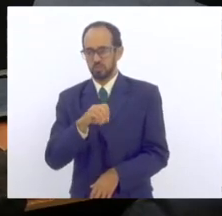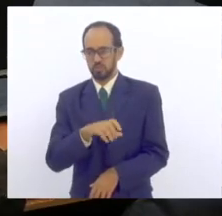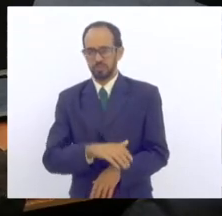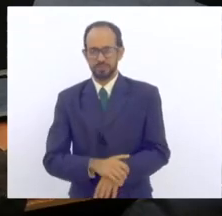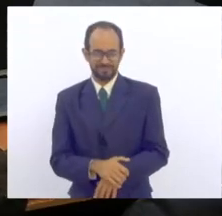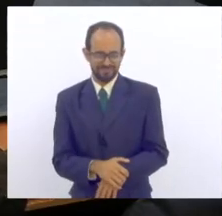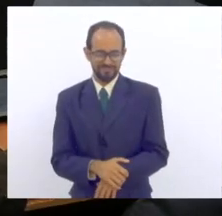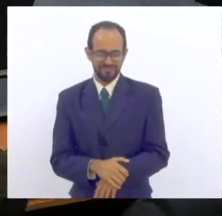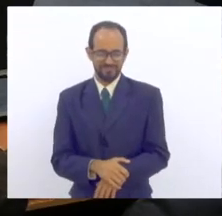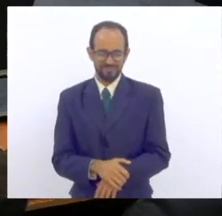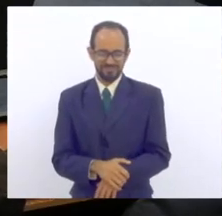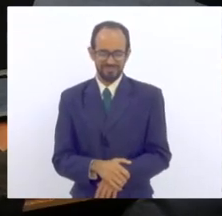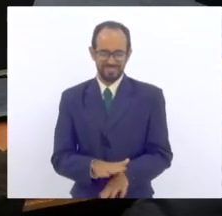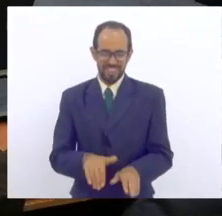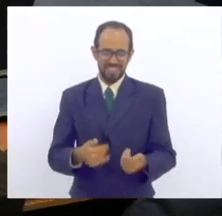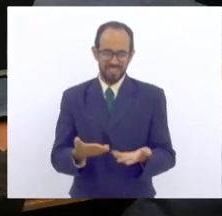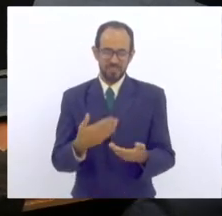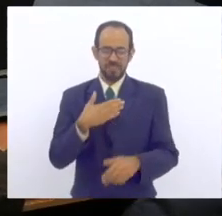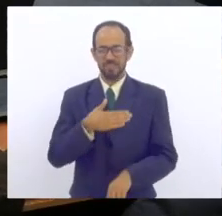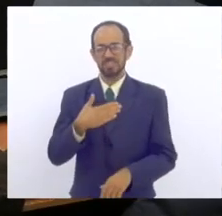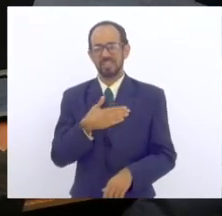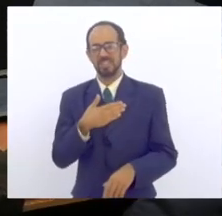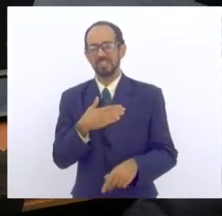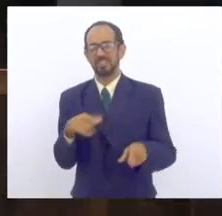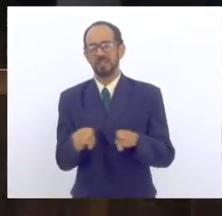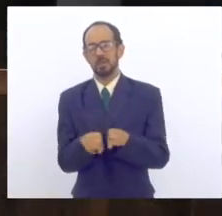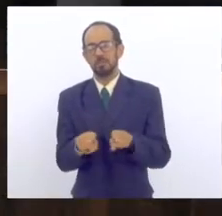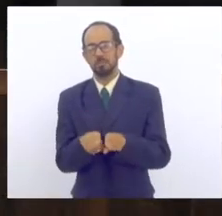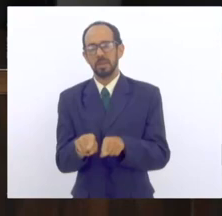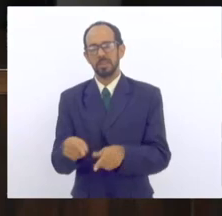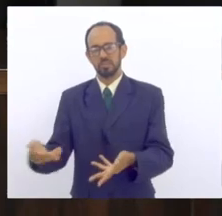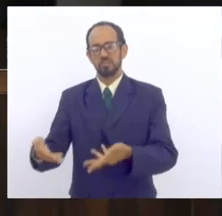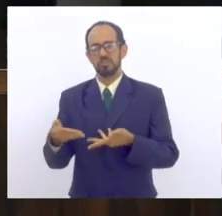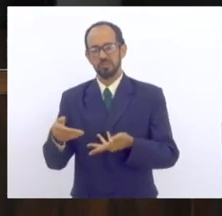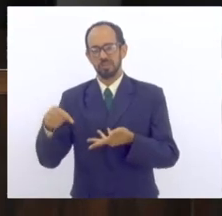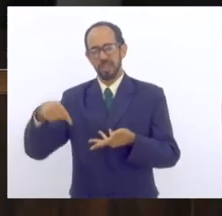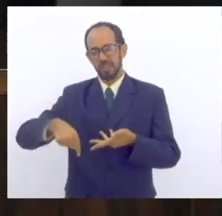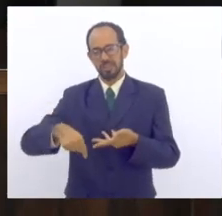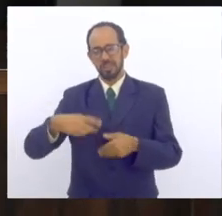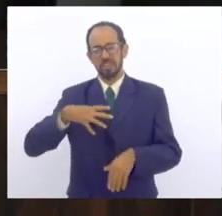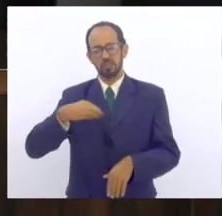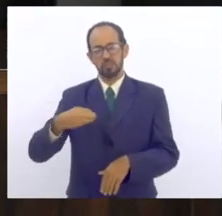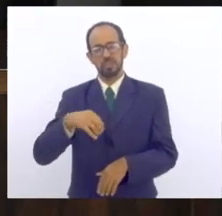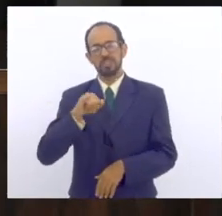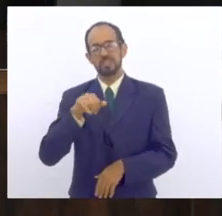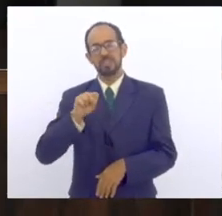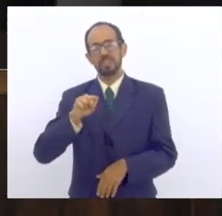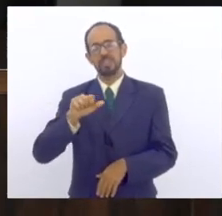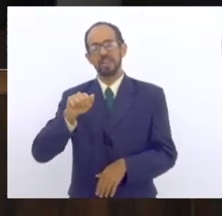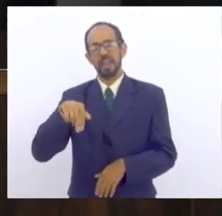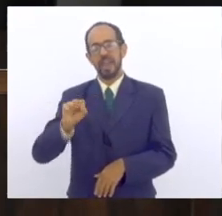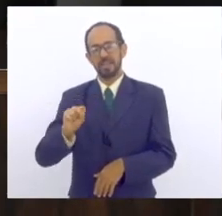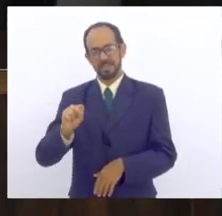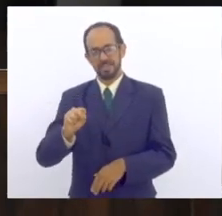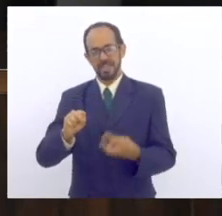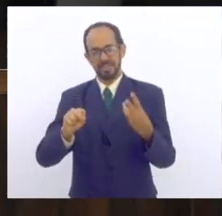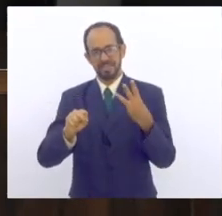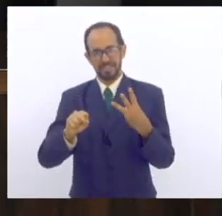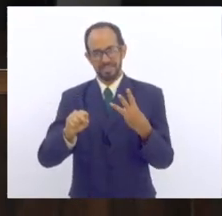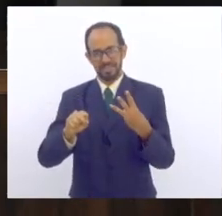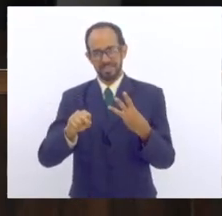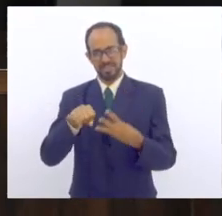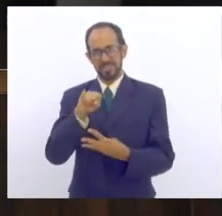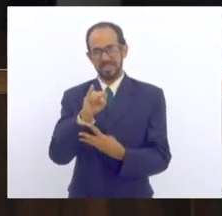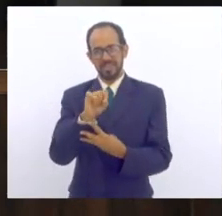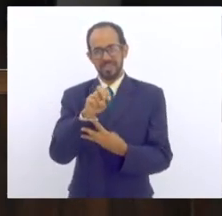eu queria chamar aqui as filhas as sinais por favor quer chegar do